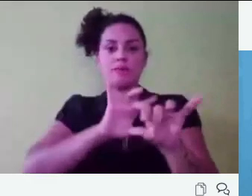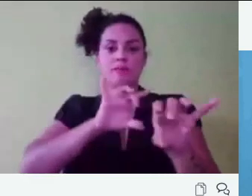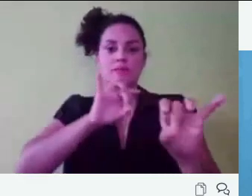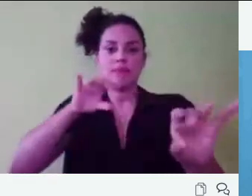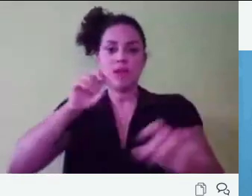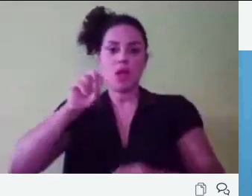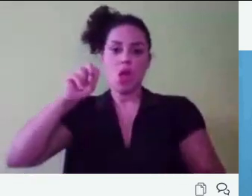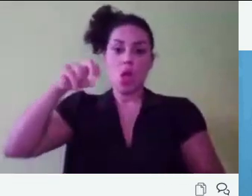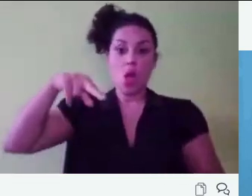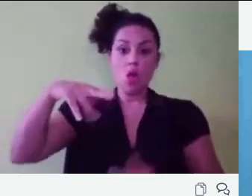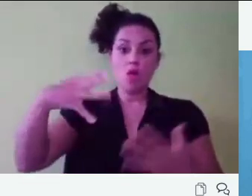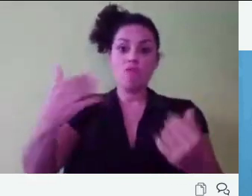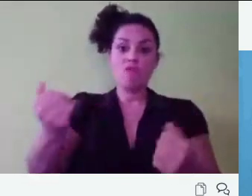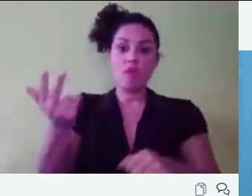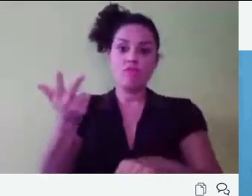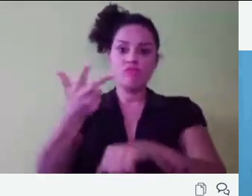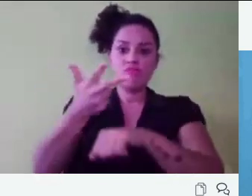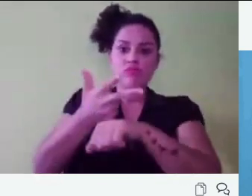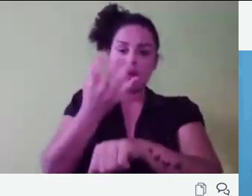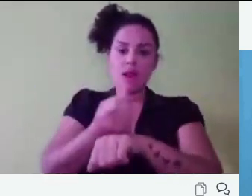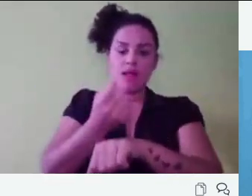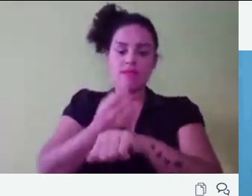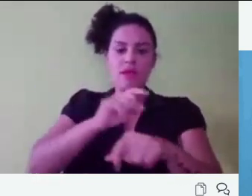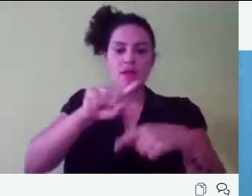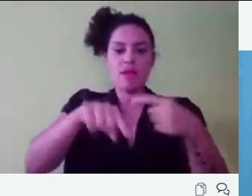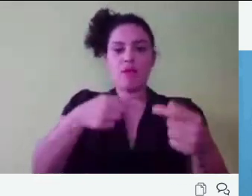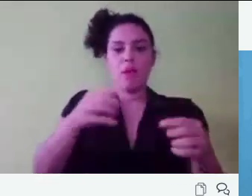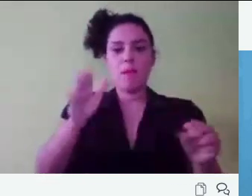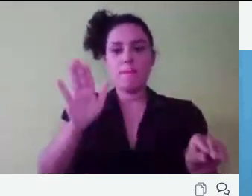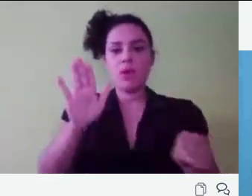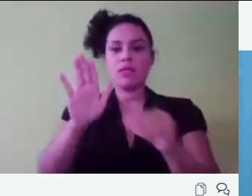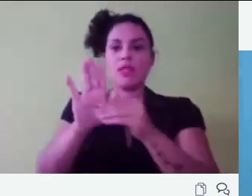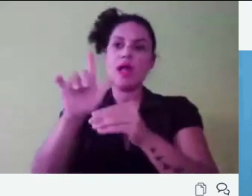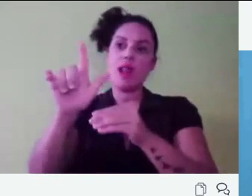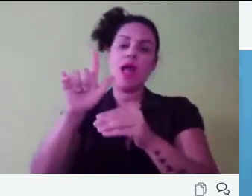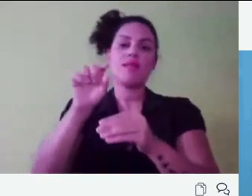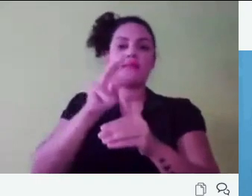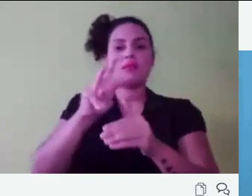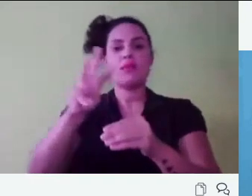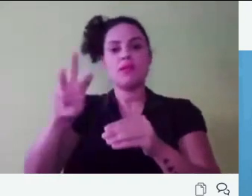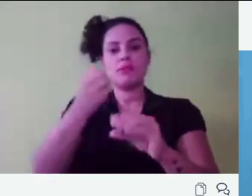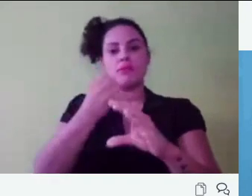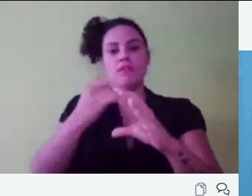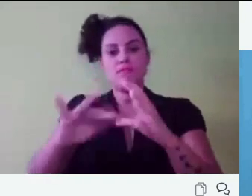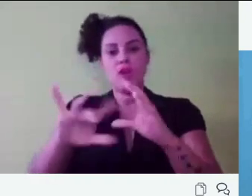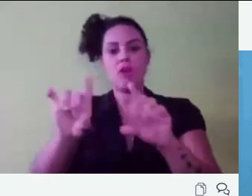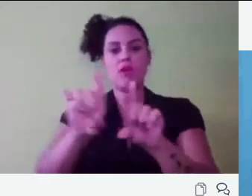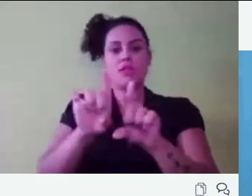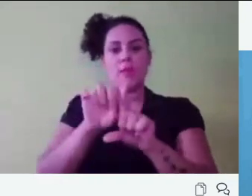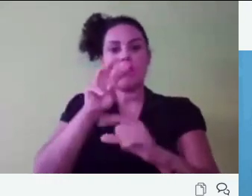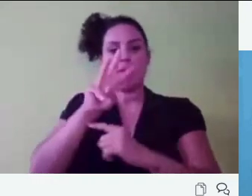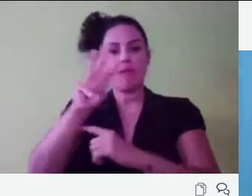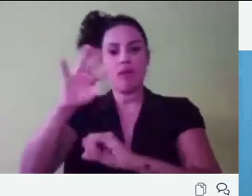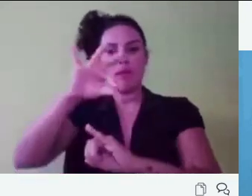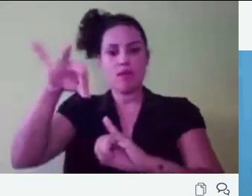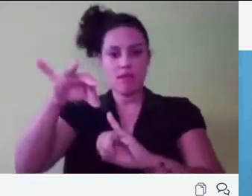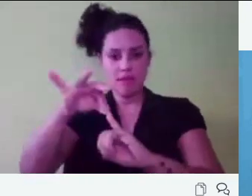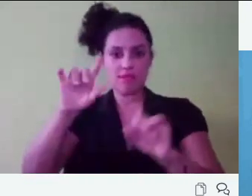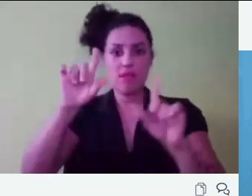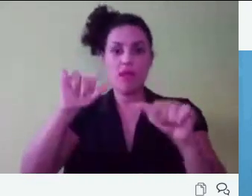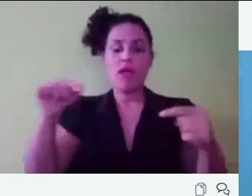e disponibilizado nos sítios do CEFOL e do IFES, no link correspondente ao presente processo